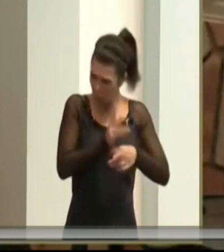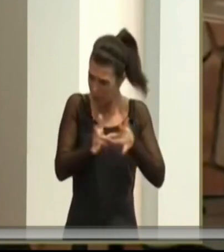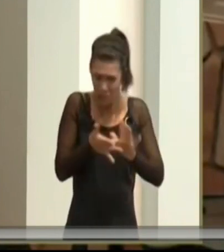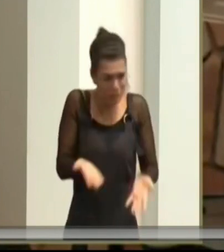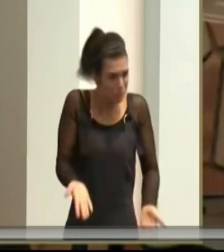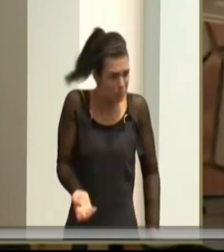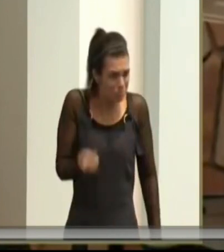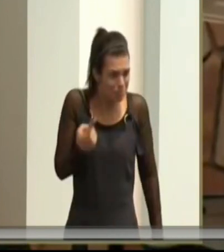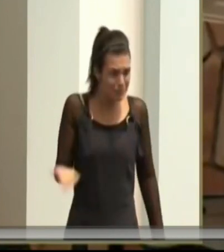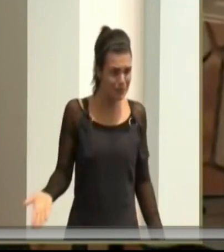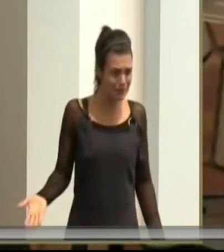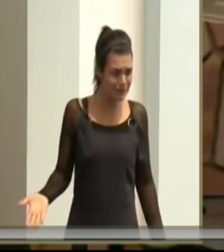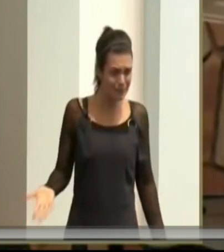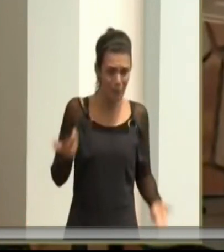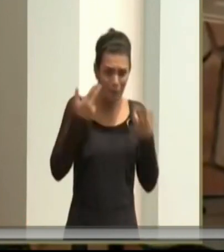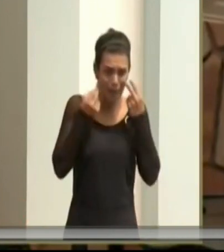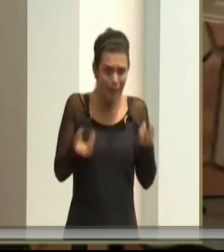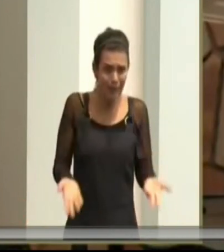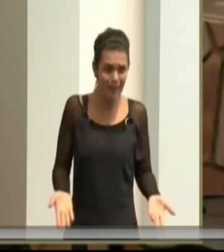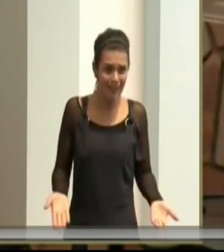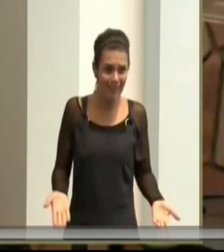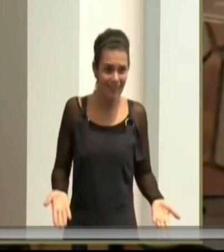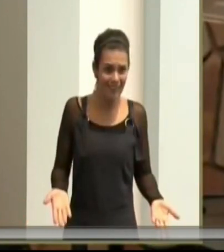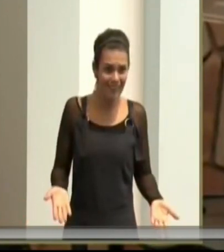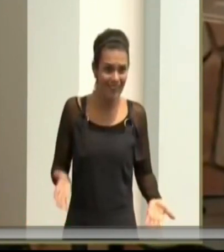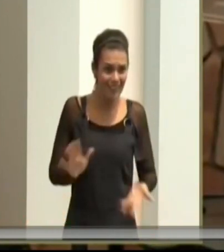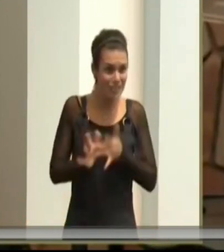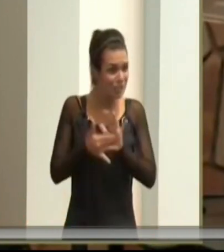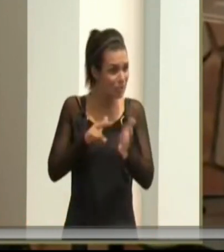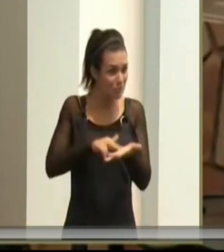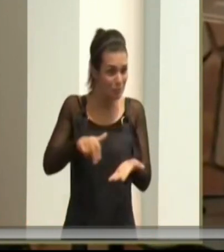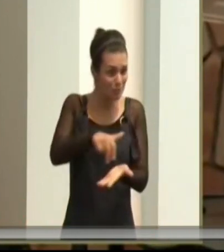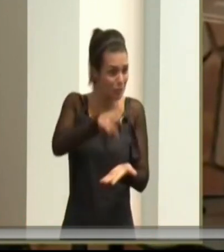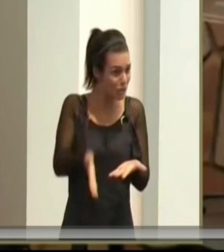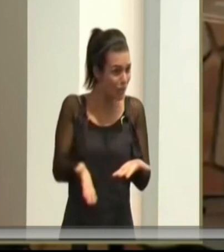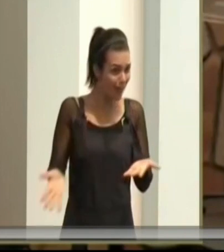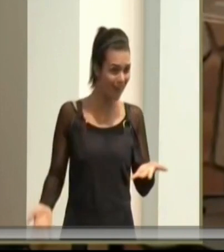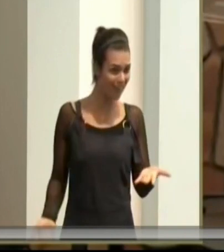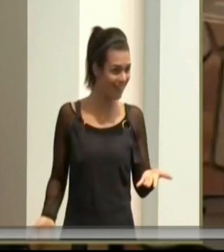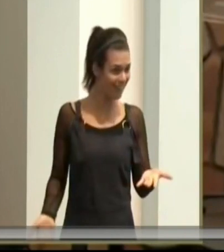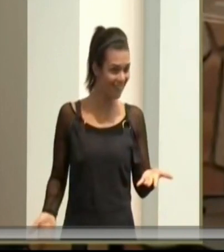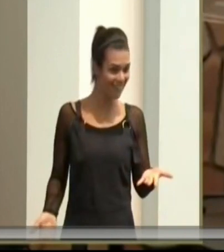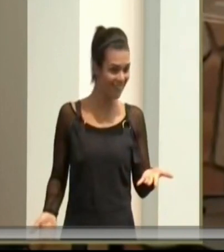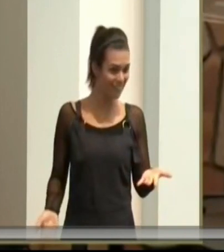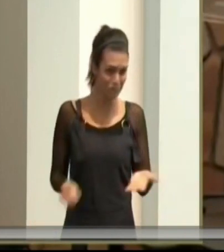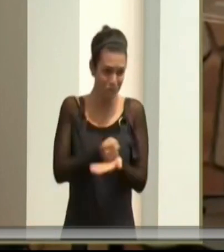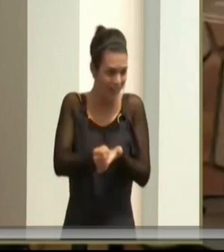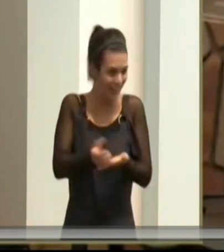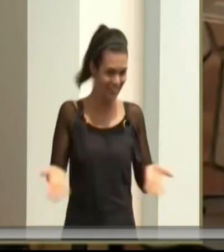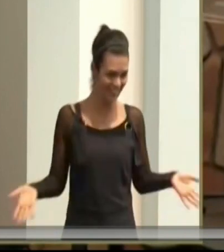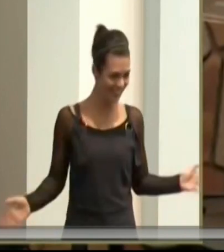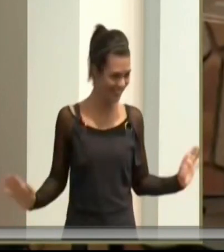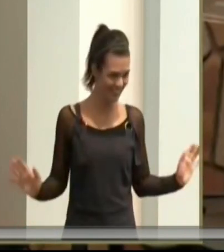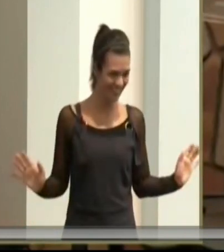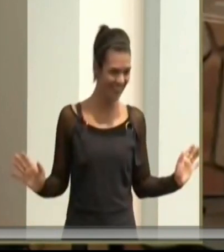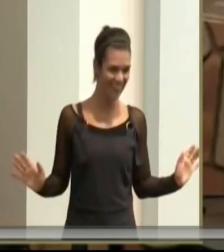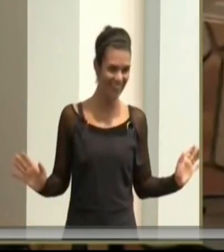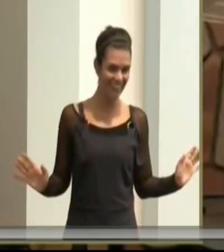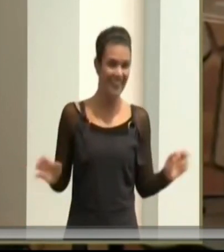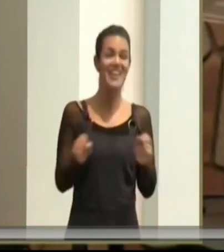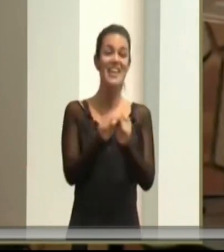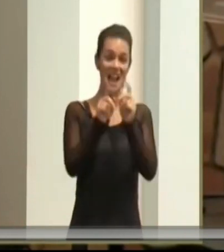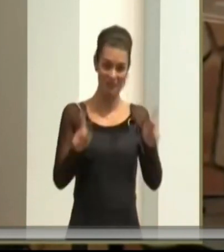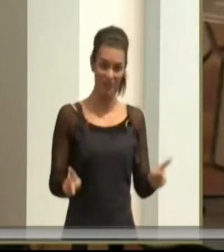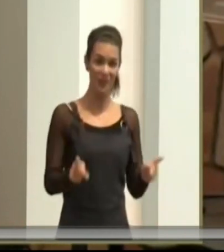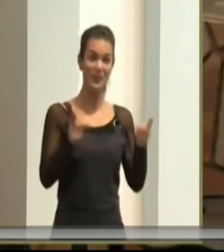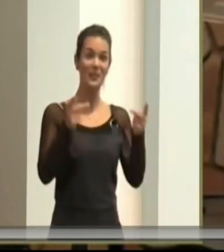nova perspectiva a partir da ressurreição de Cristo. A Bíblia diz em Apocalipse, no capítulo 21, verso 4,